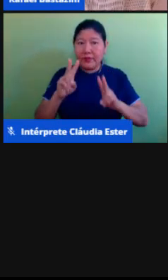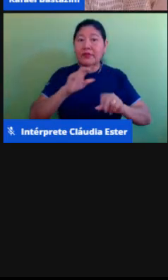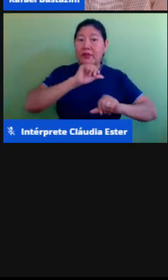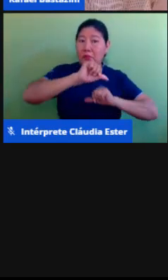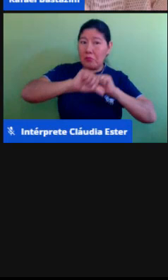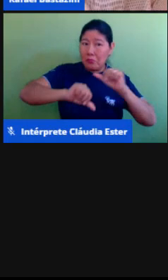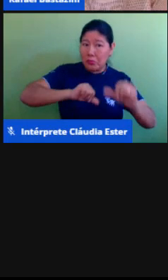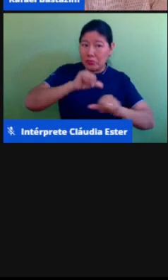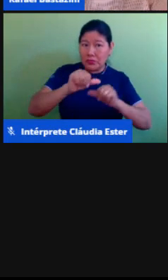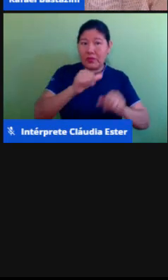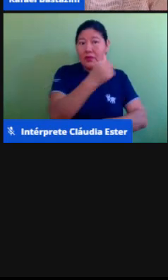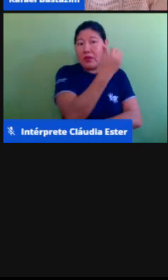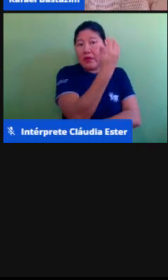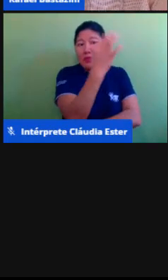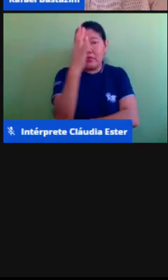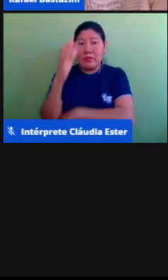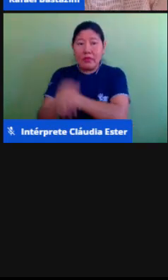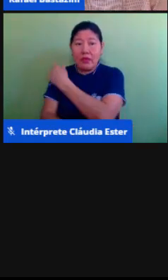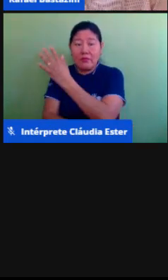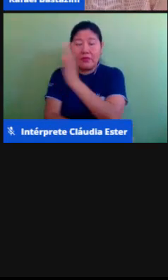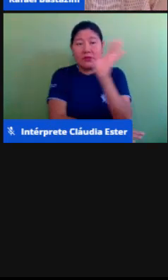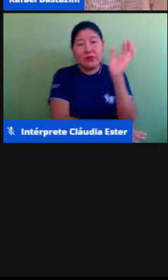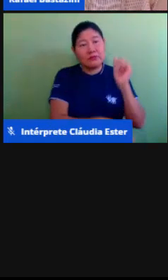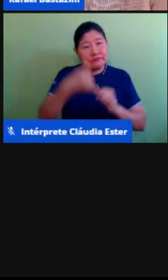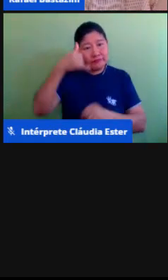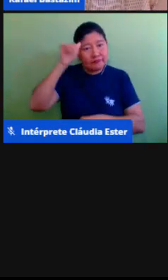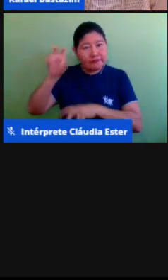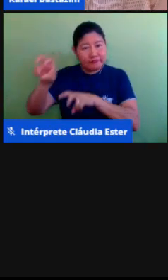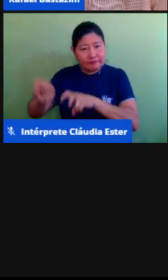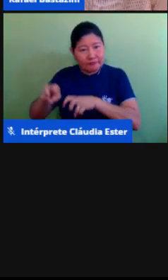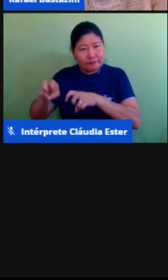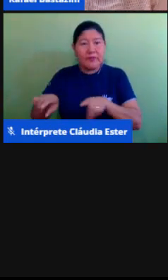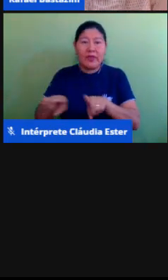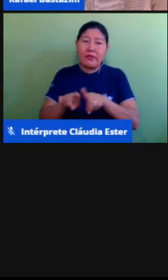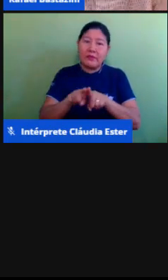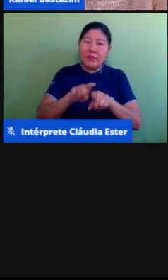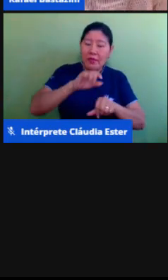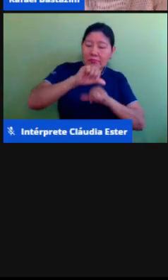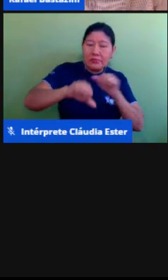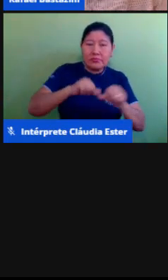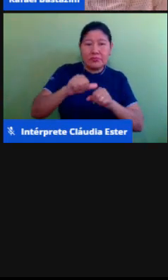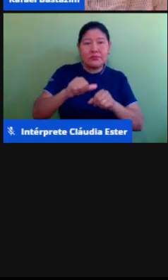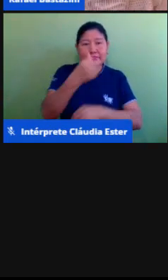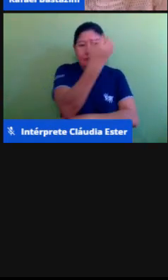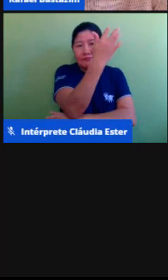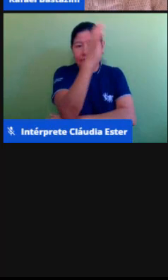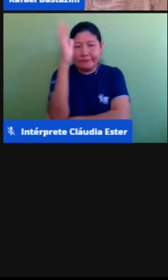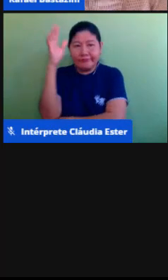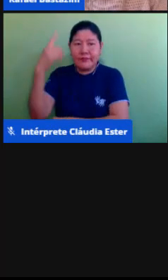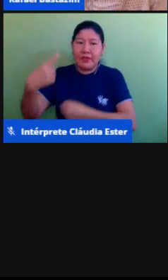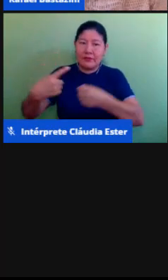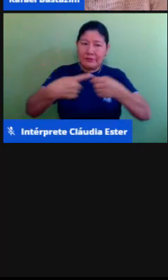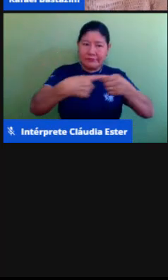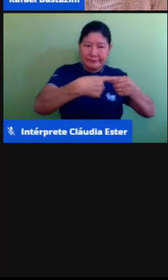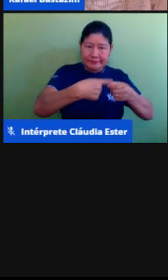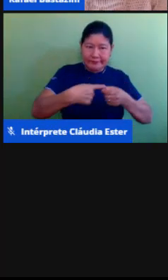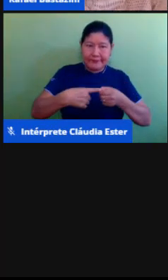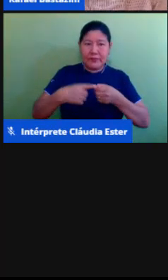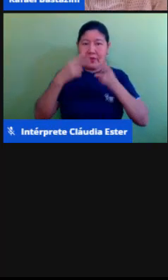tanto na paisagem rural como na paisagem urbana desses países desenvolvidos. Eu trouxe um exemplo aqui para a gente ter